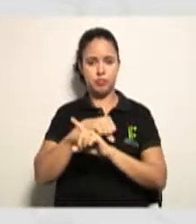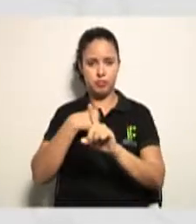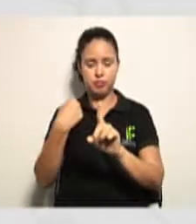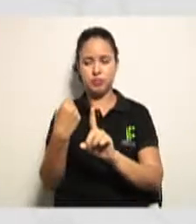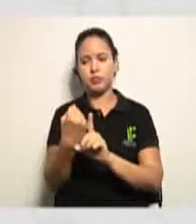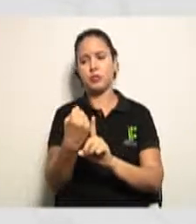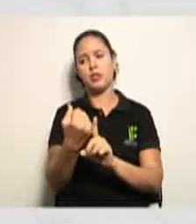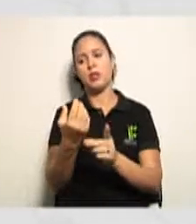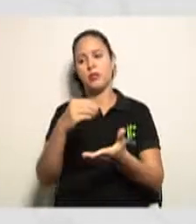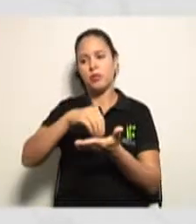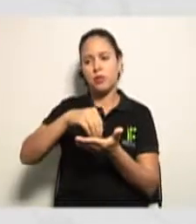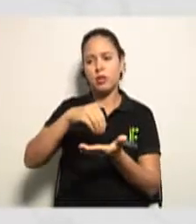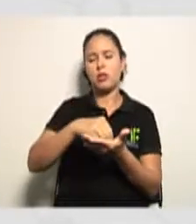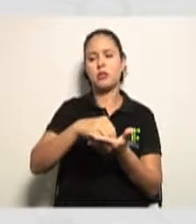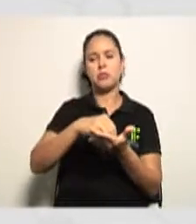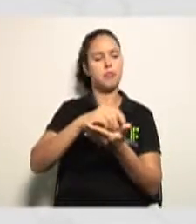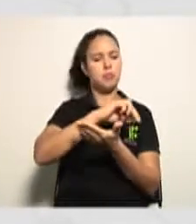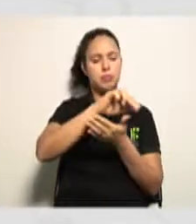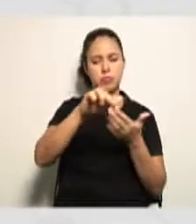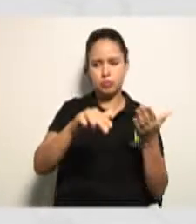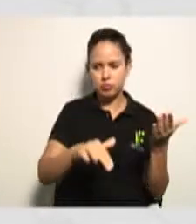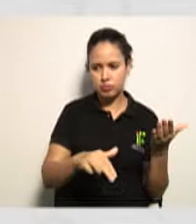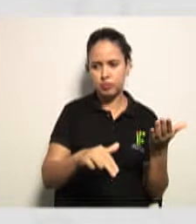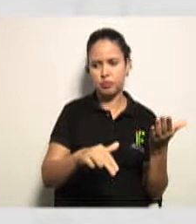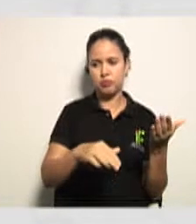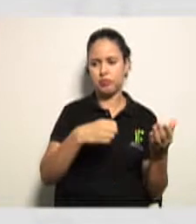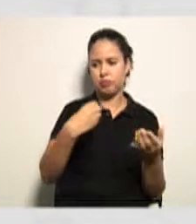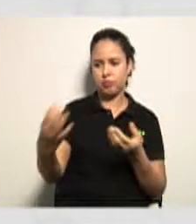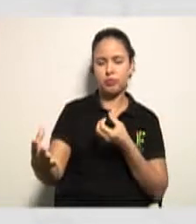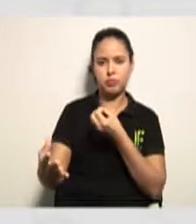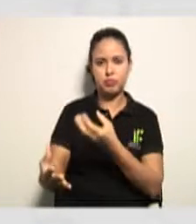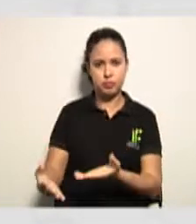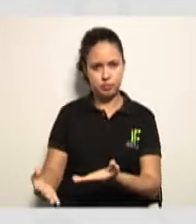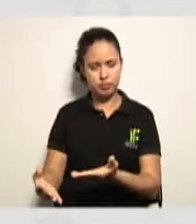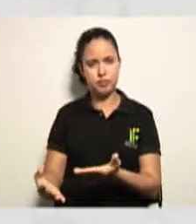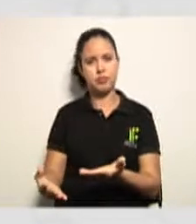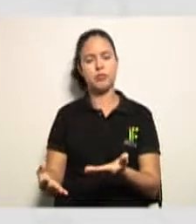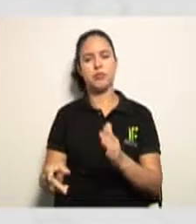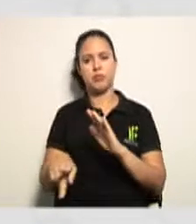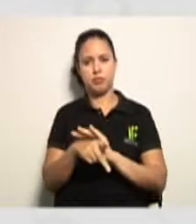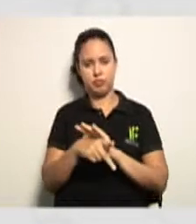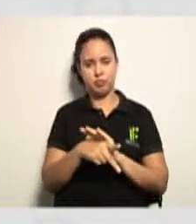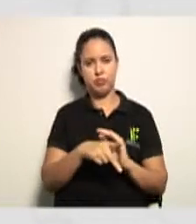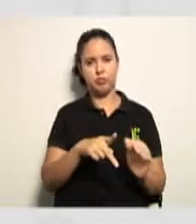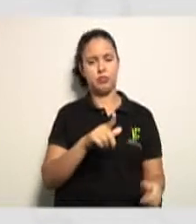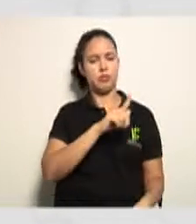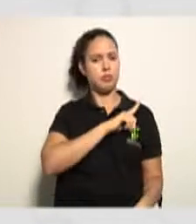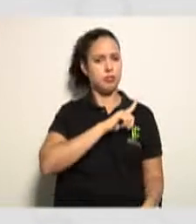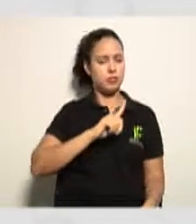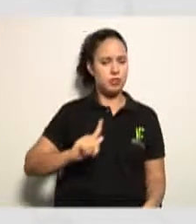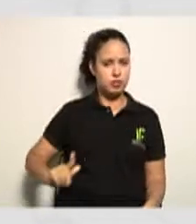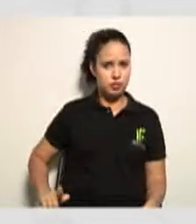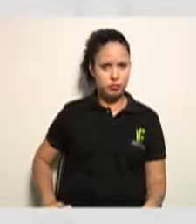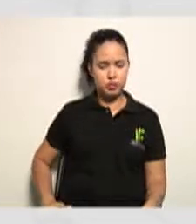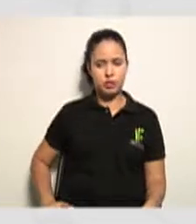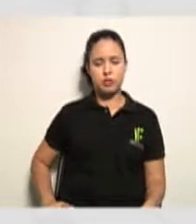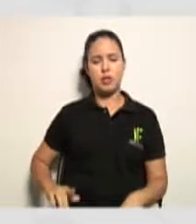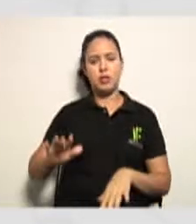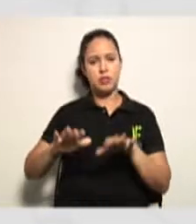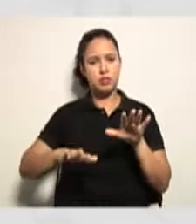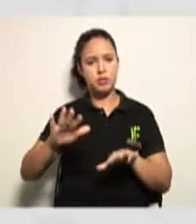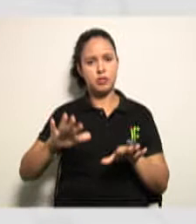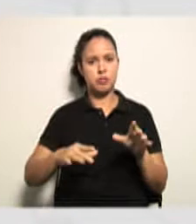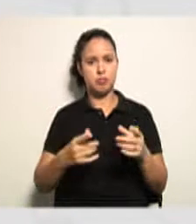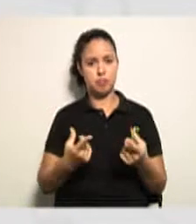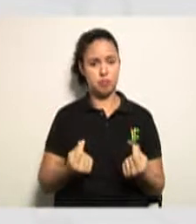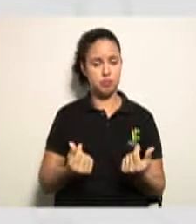de serviço ofertado pela iniciativa privada, ou às vezes é ofertado, mas o valor é muito alto.